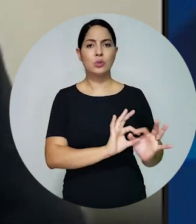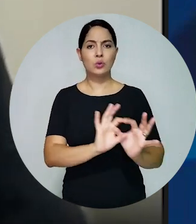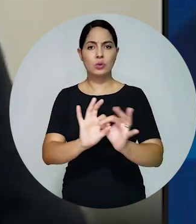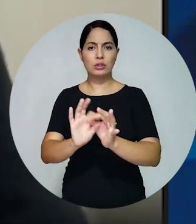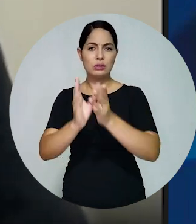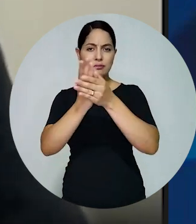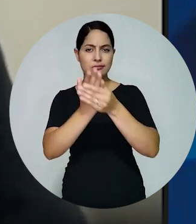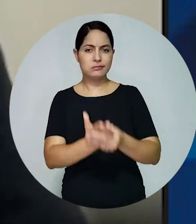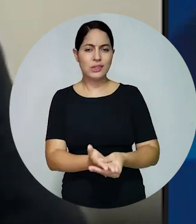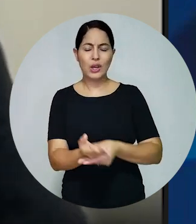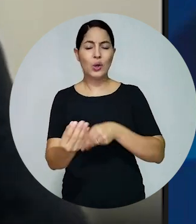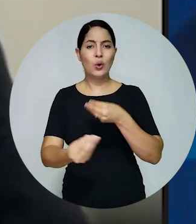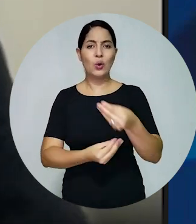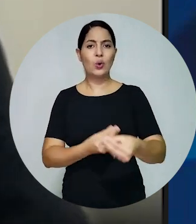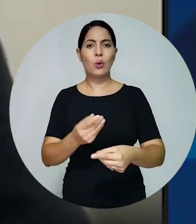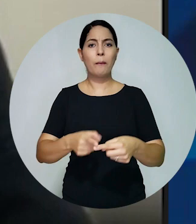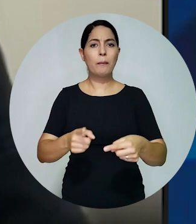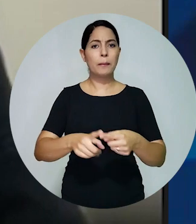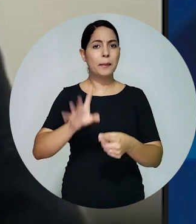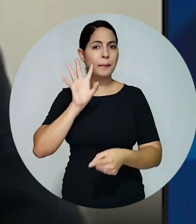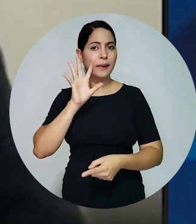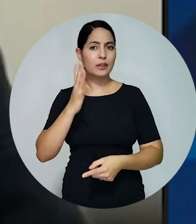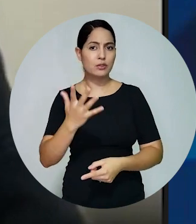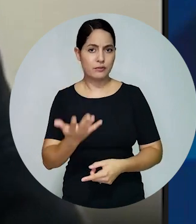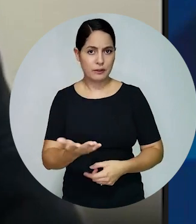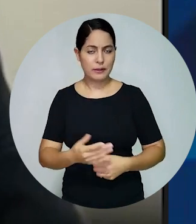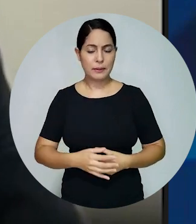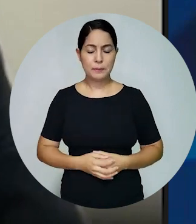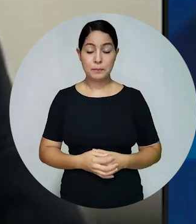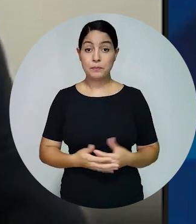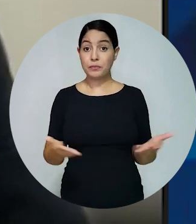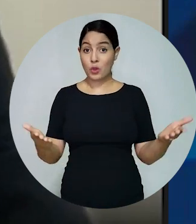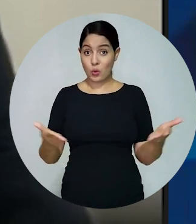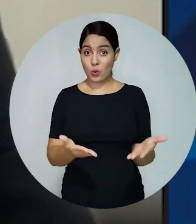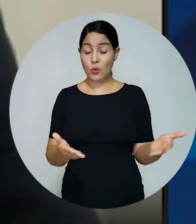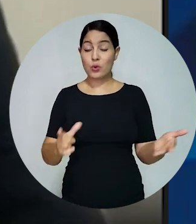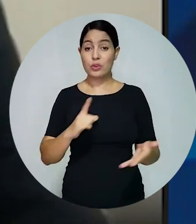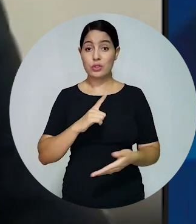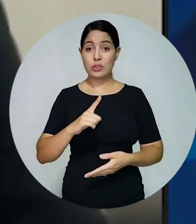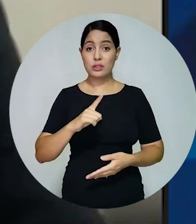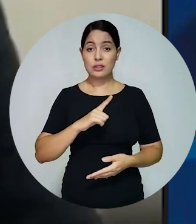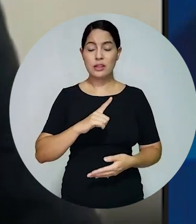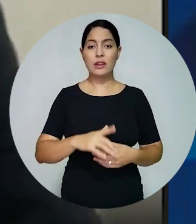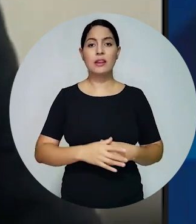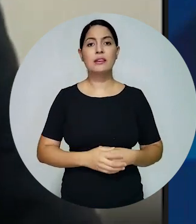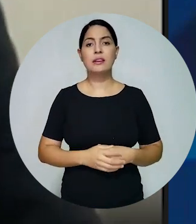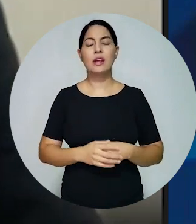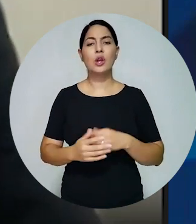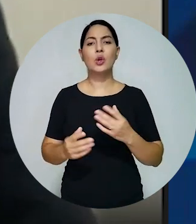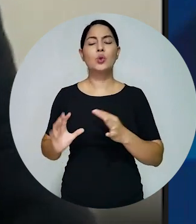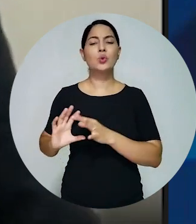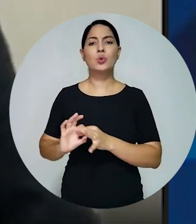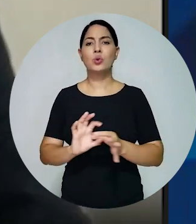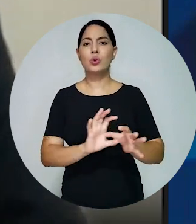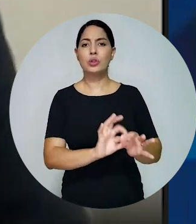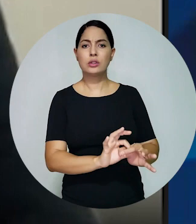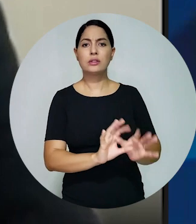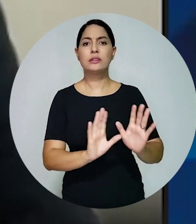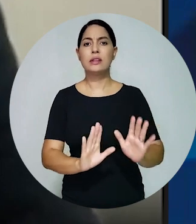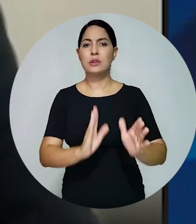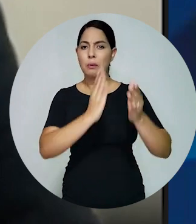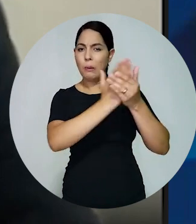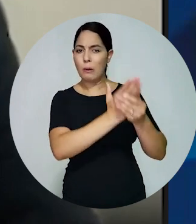da judicialização, de como resolver. Hoje existe, aparentemente, um consenso de que nós precisamos